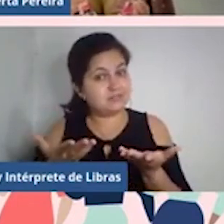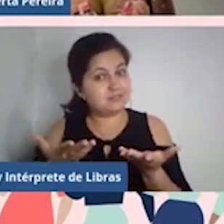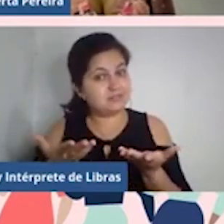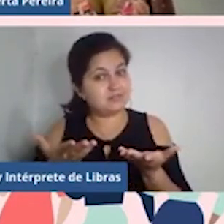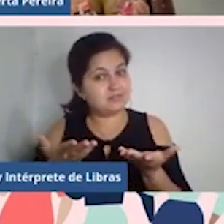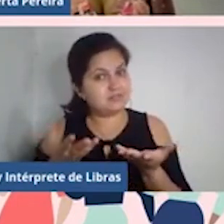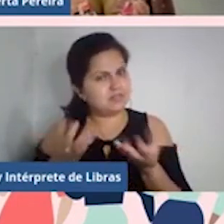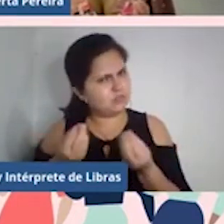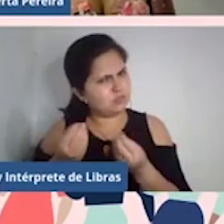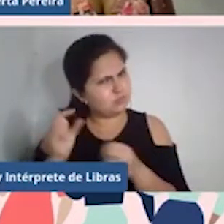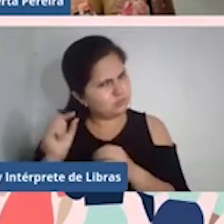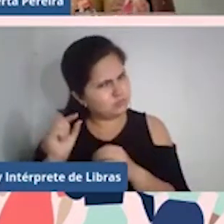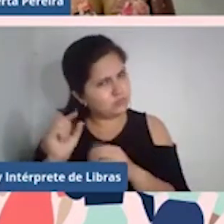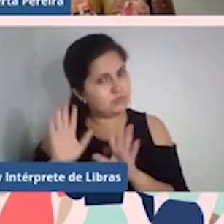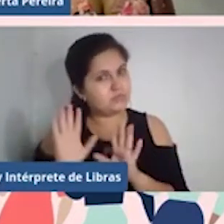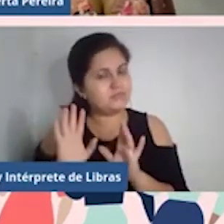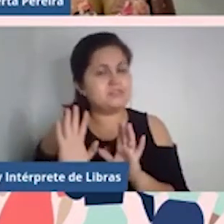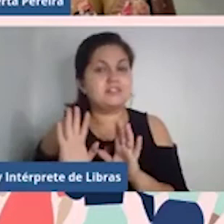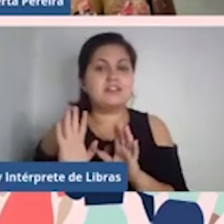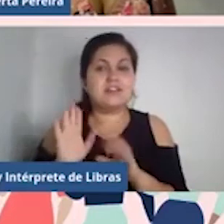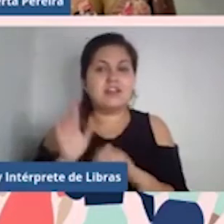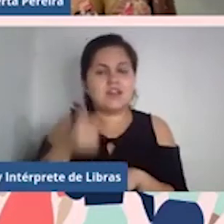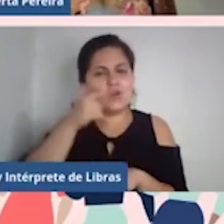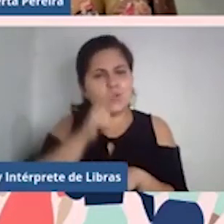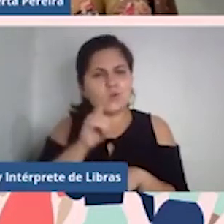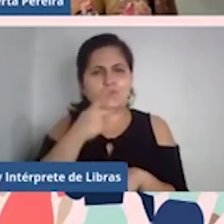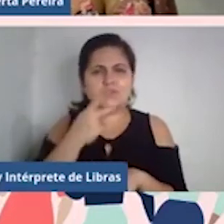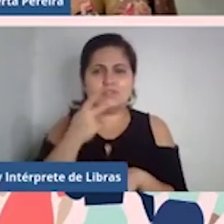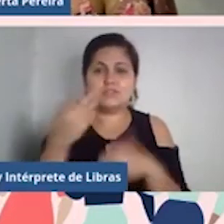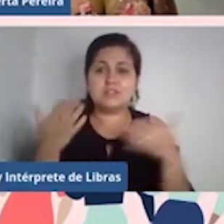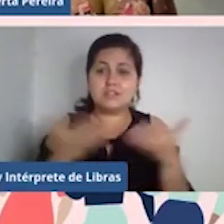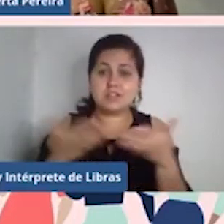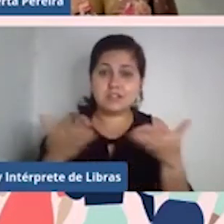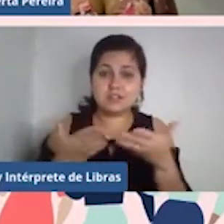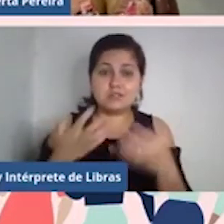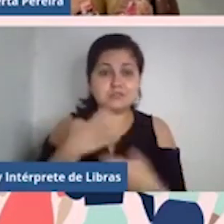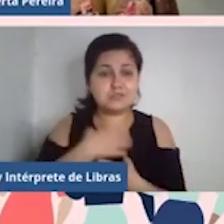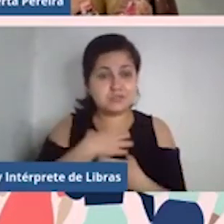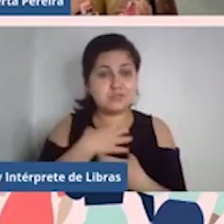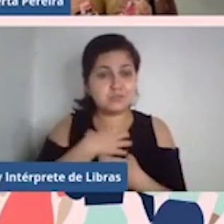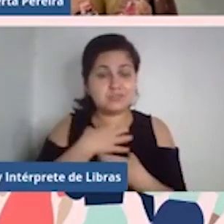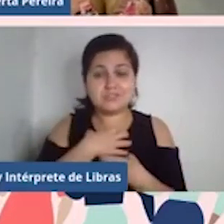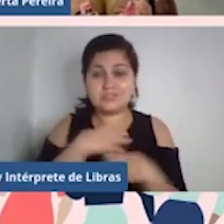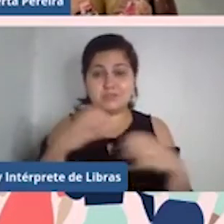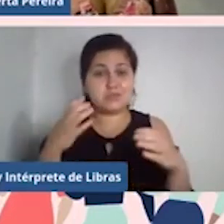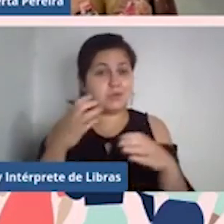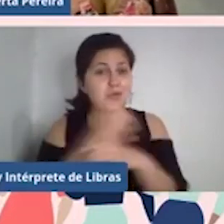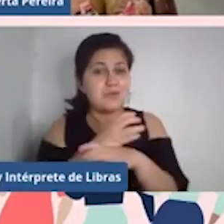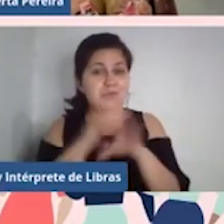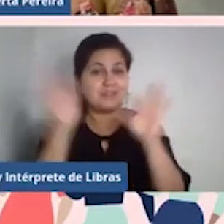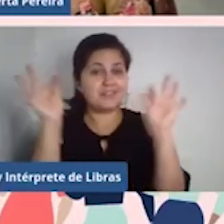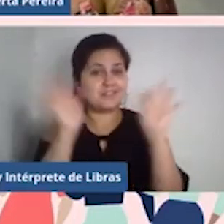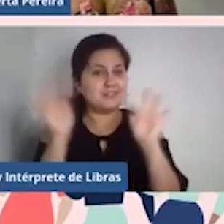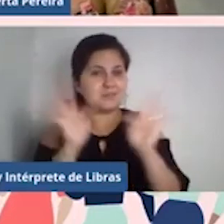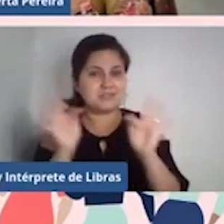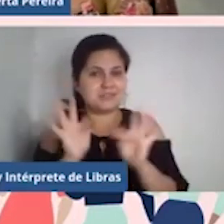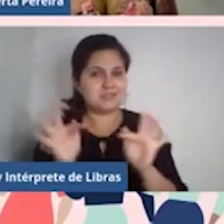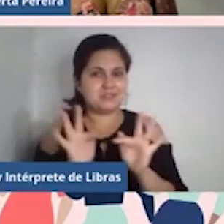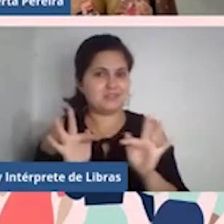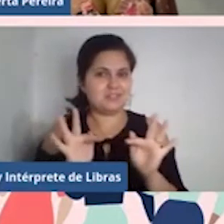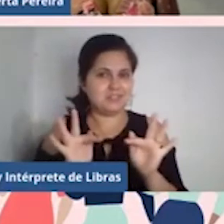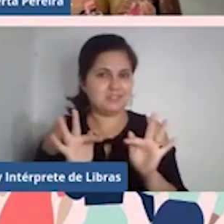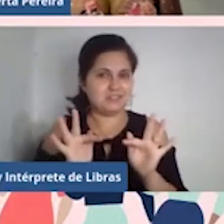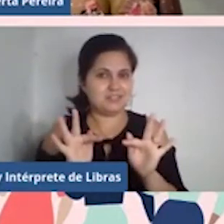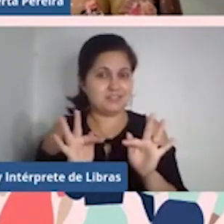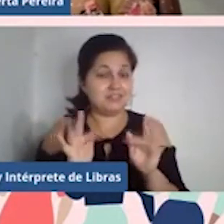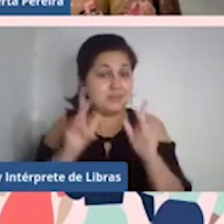não muito, né? Um pouco. Eu consigo dizer assim, ó, que hoje eu me sinto plenamente feliz, né?